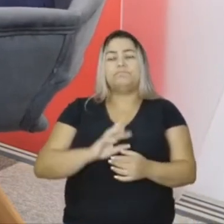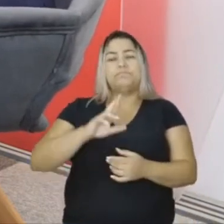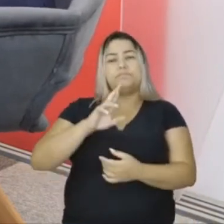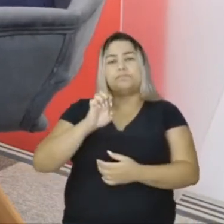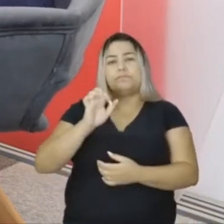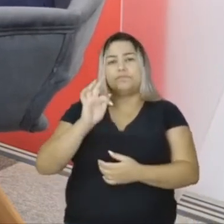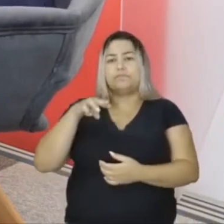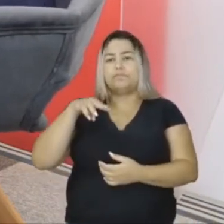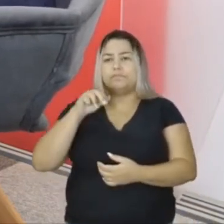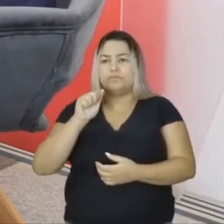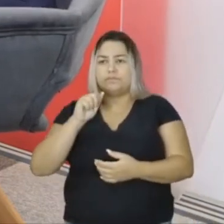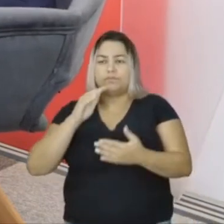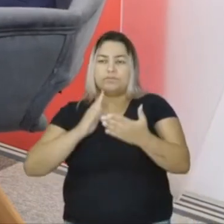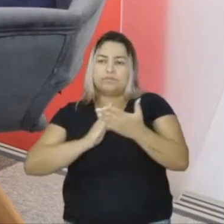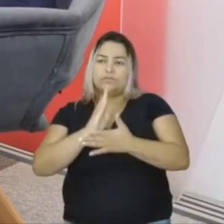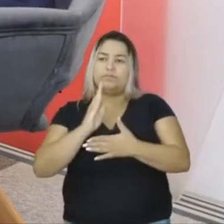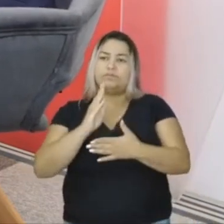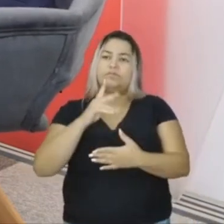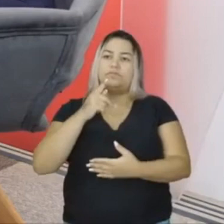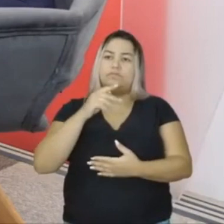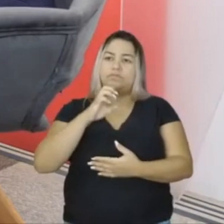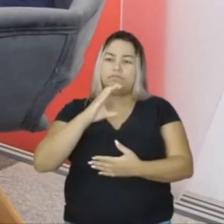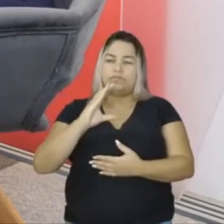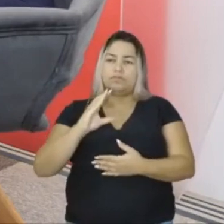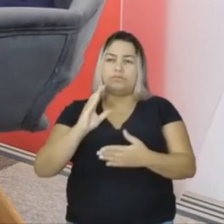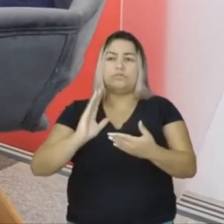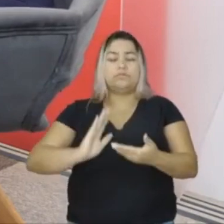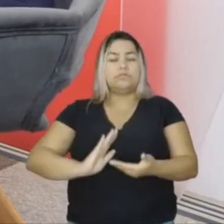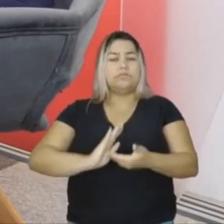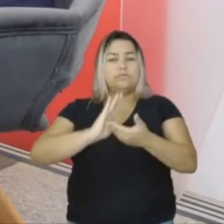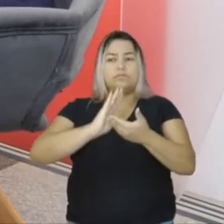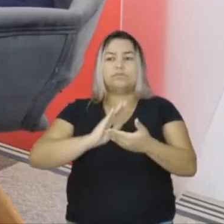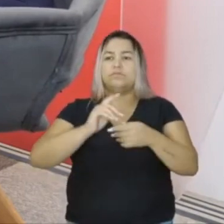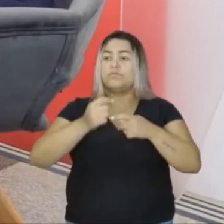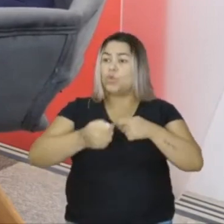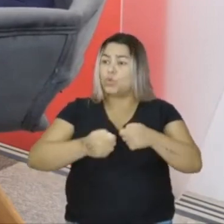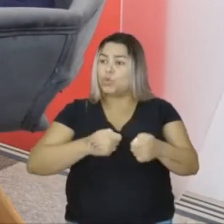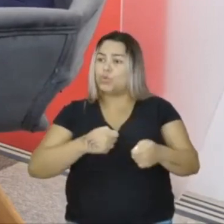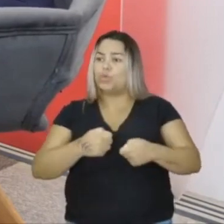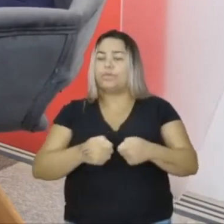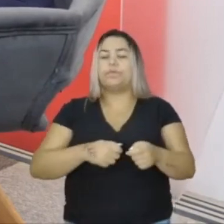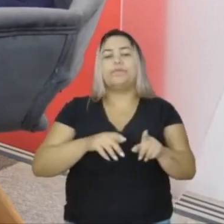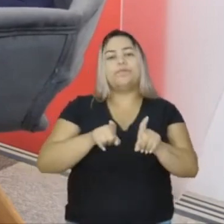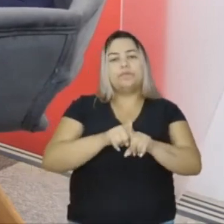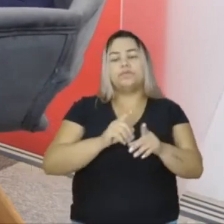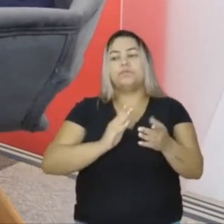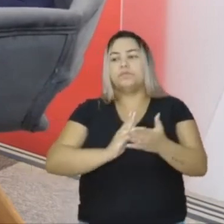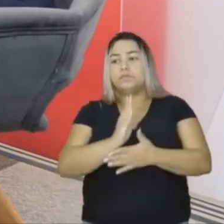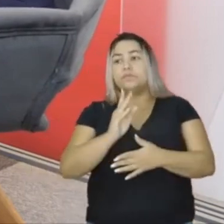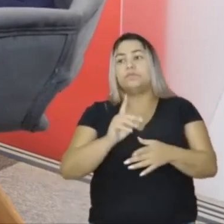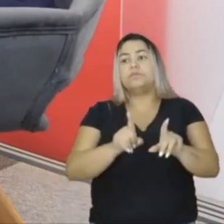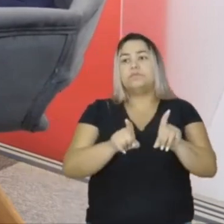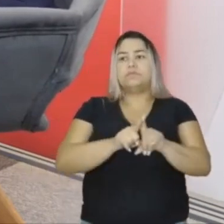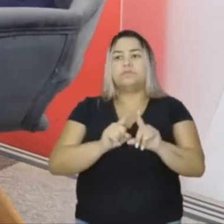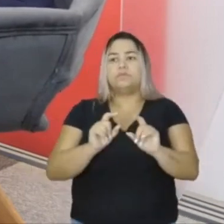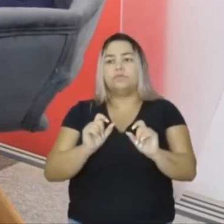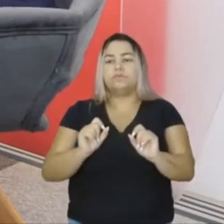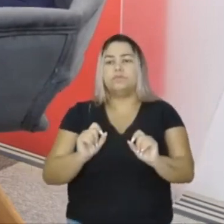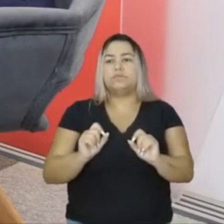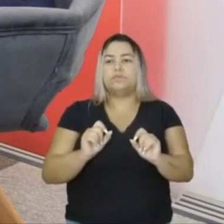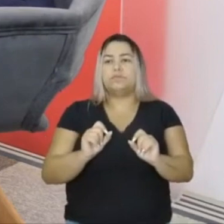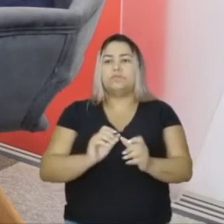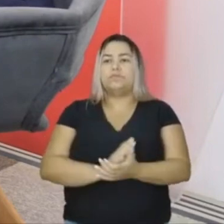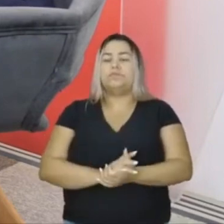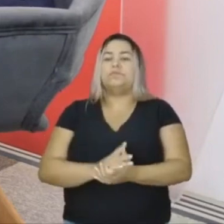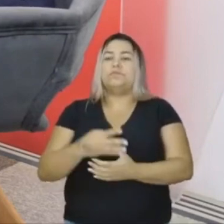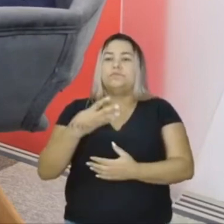tributária, a aprovação da PEC na Câmara, todo esse trabalho de negociação para aprovar, enfim, uma reforma tributária. Essa negociação. Depois